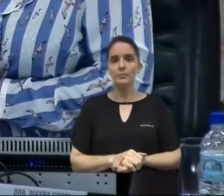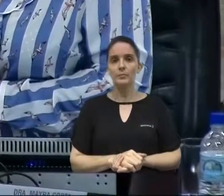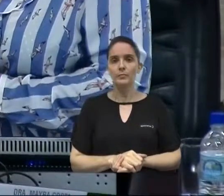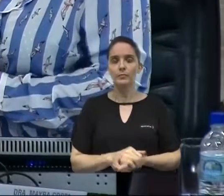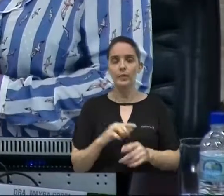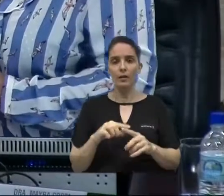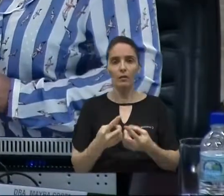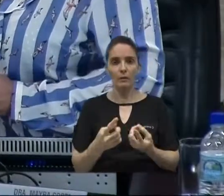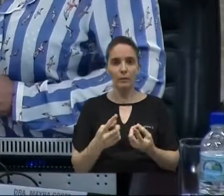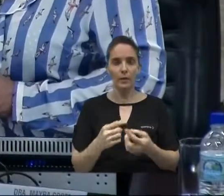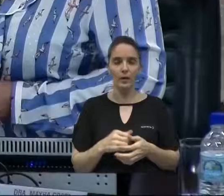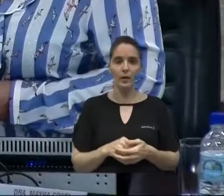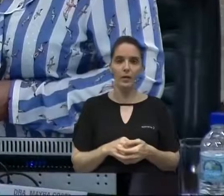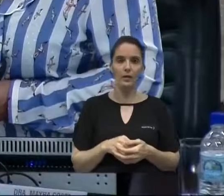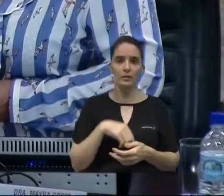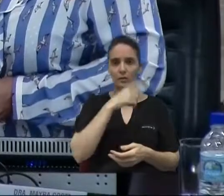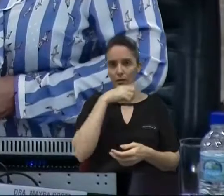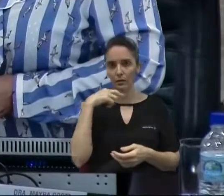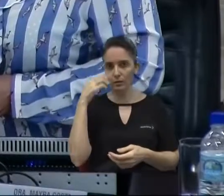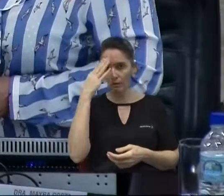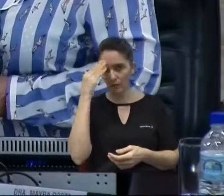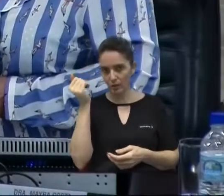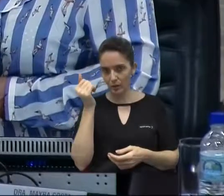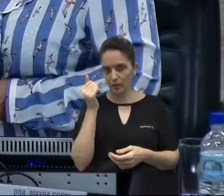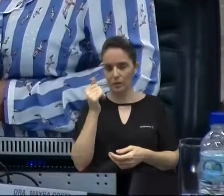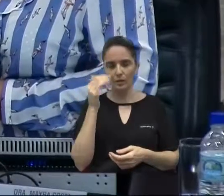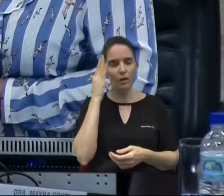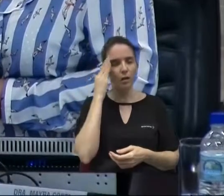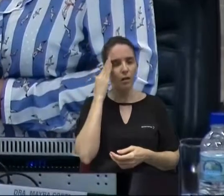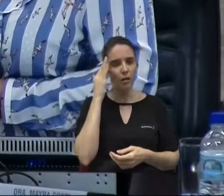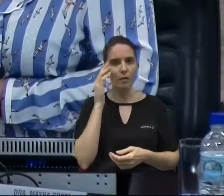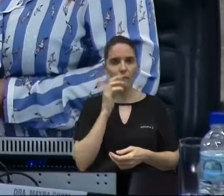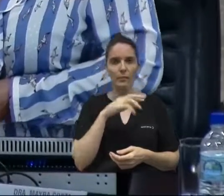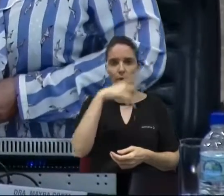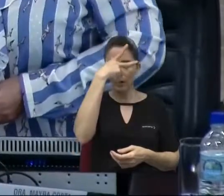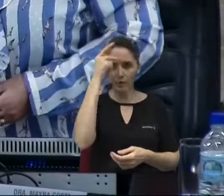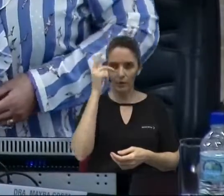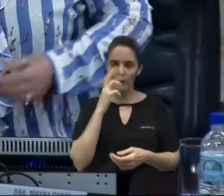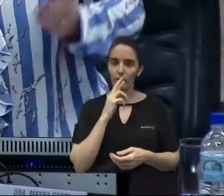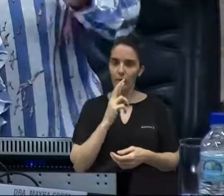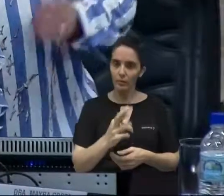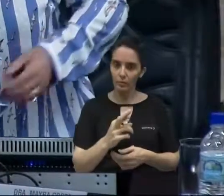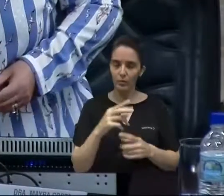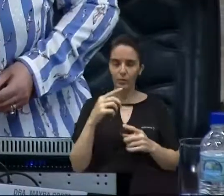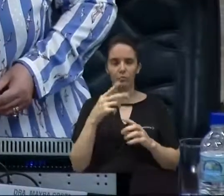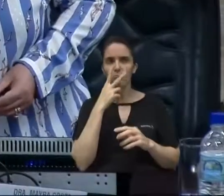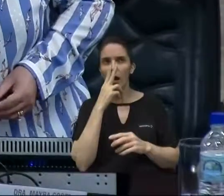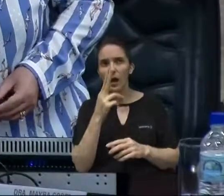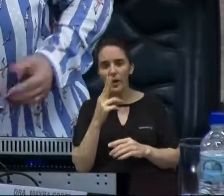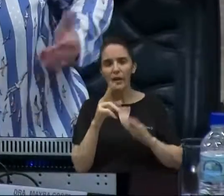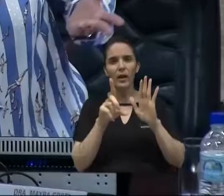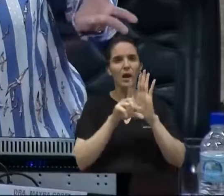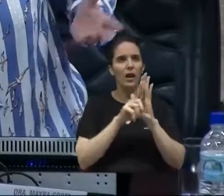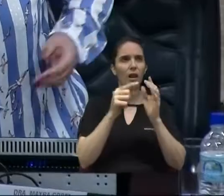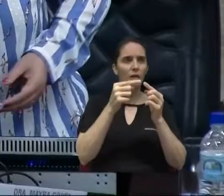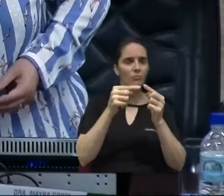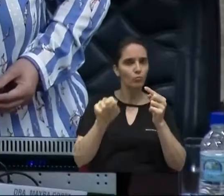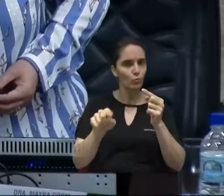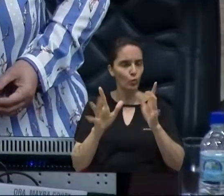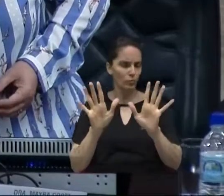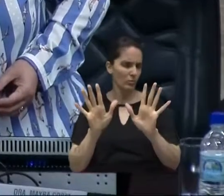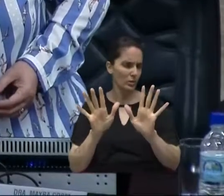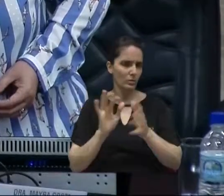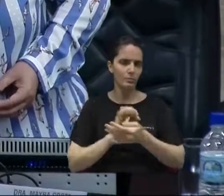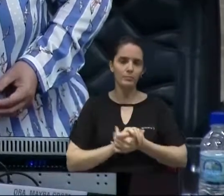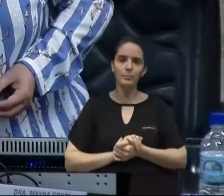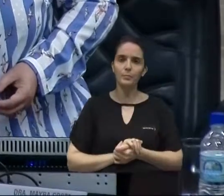resposta, porque eu tenho a impressão que tem alguma coisa, do ponto de vista obstáculo legal, de não poder. Mas fica realmente... Mas podemos